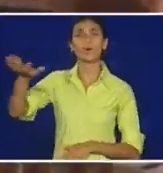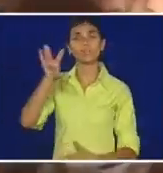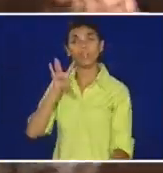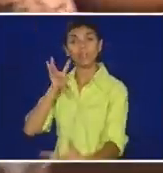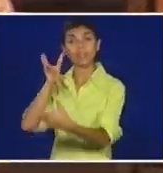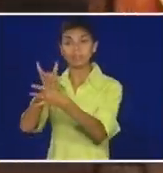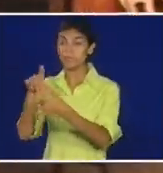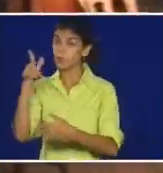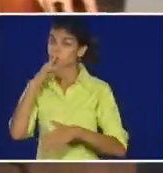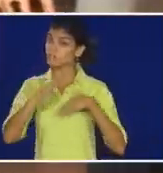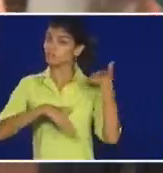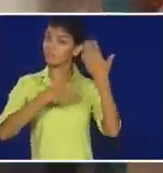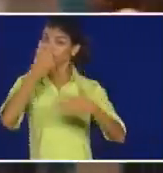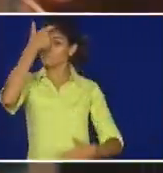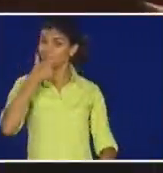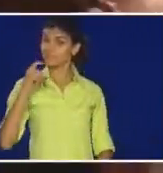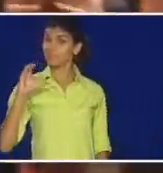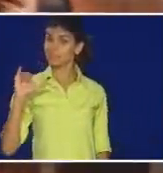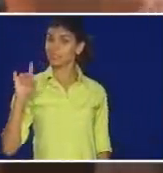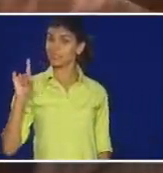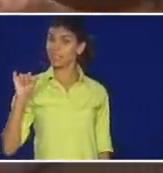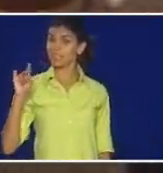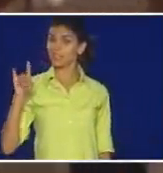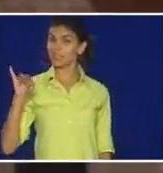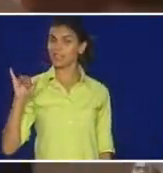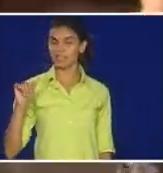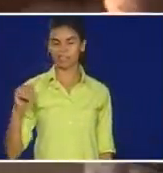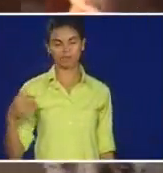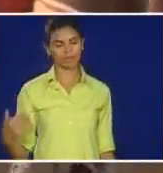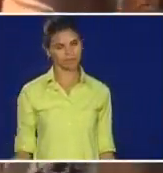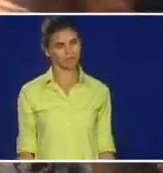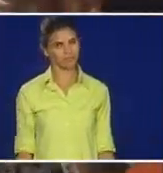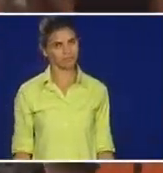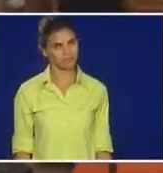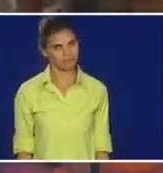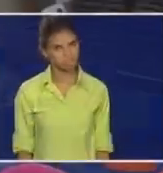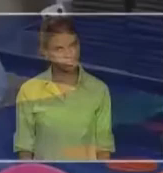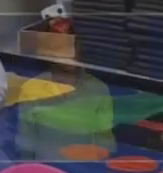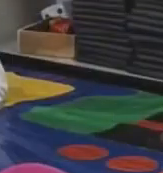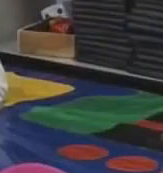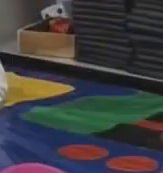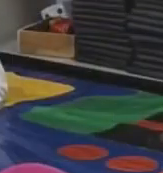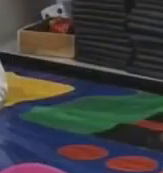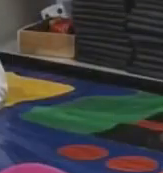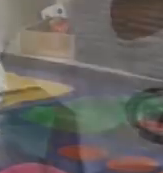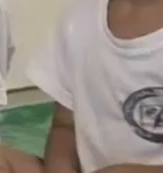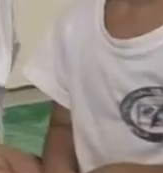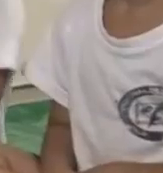para a socialização e para o pleno exercício da cidadania.